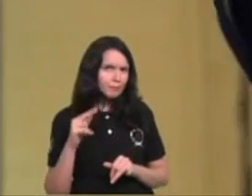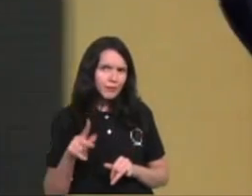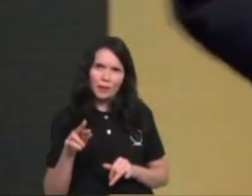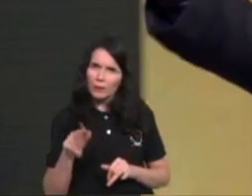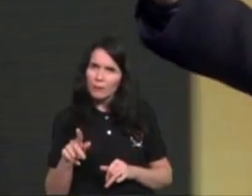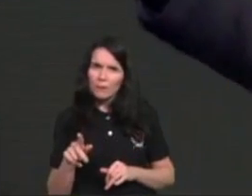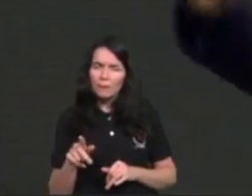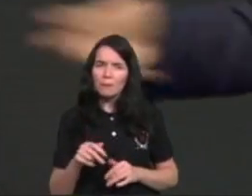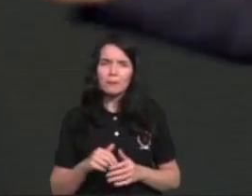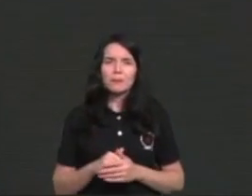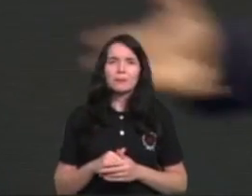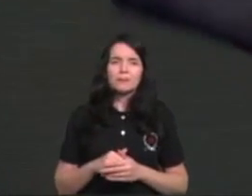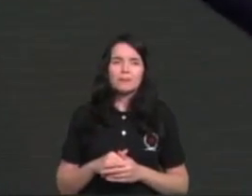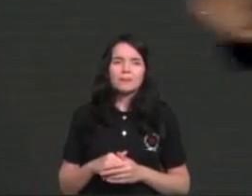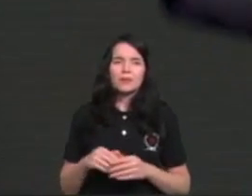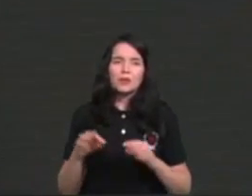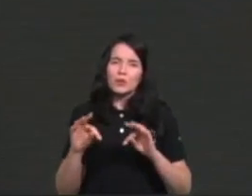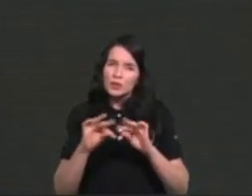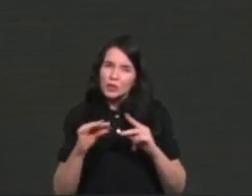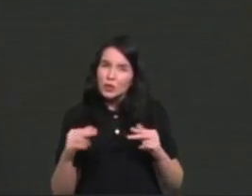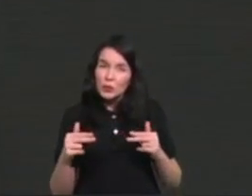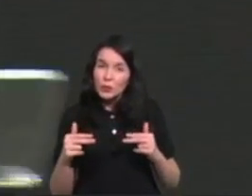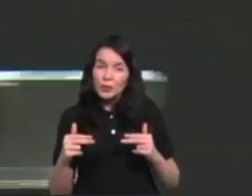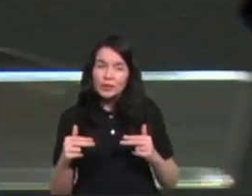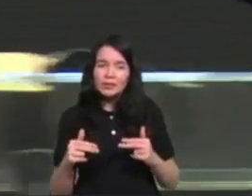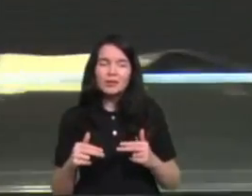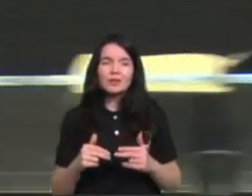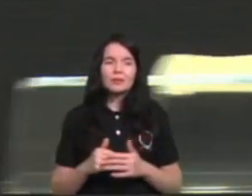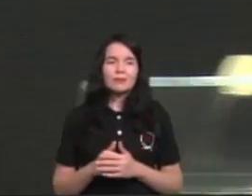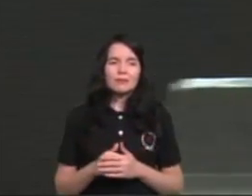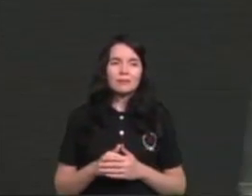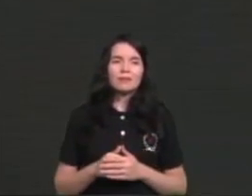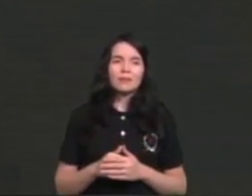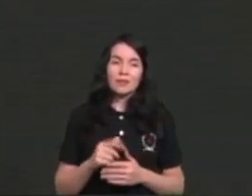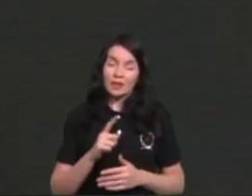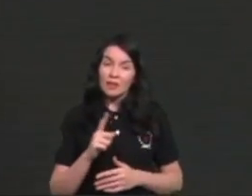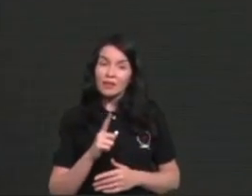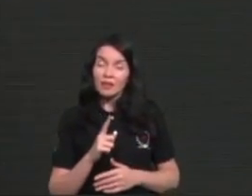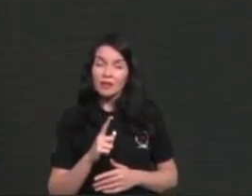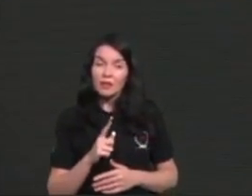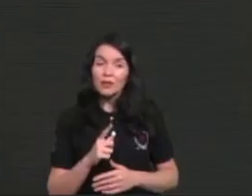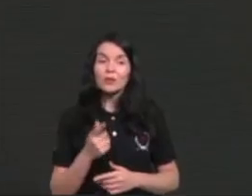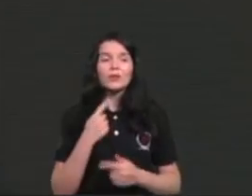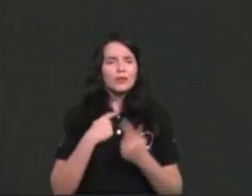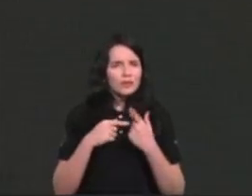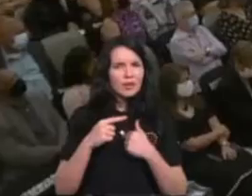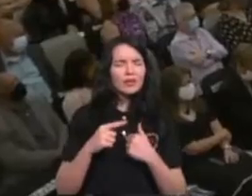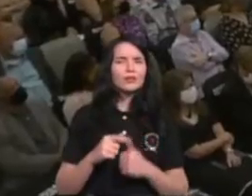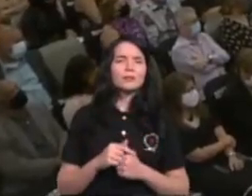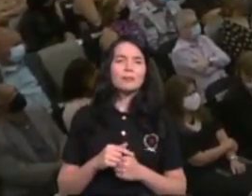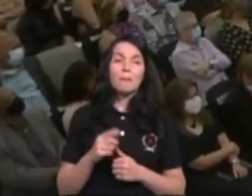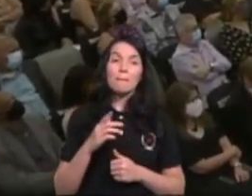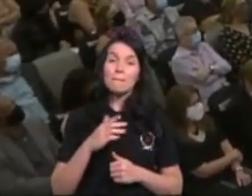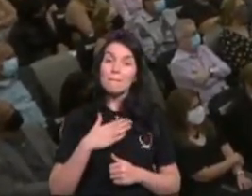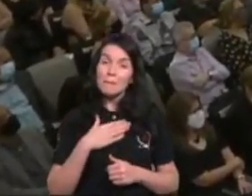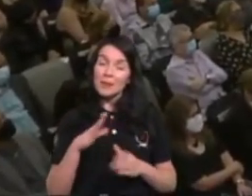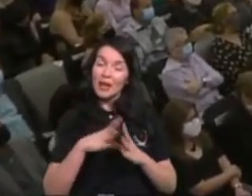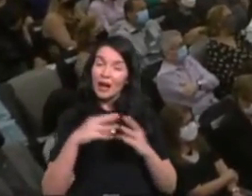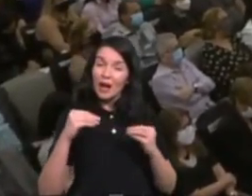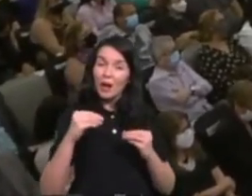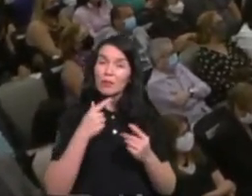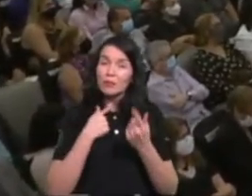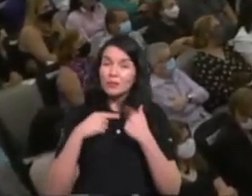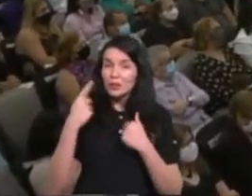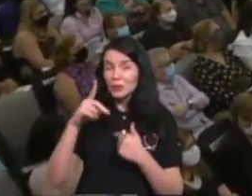não tem sentido de posição porque eu todas essas coisas são efêmeras que mesmo que eu tenho eu volto a ter vontade mas a minha alma tem sede do Deus